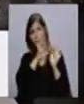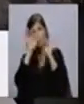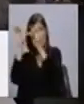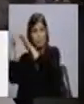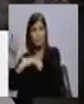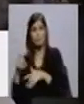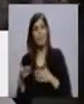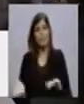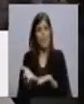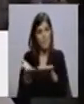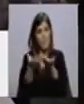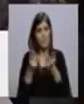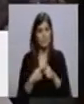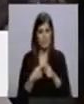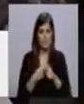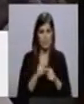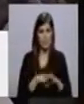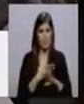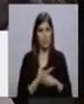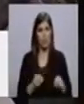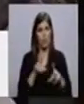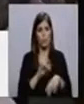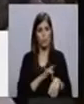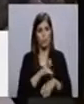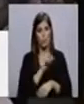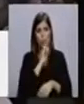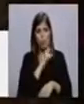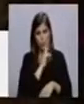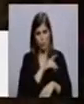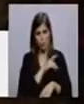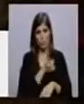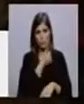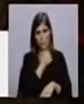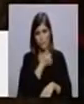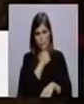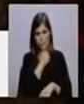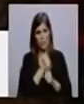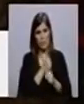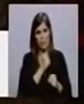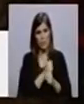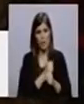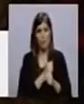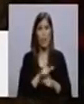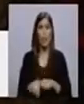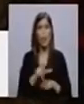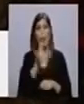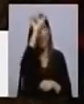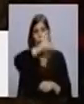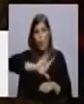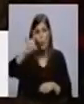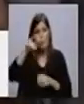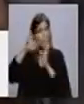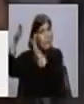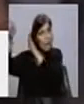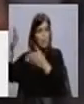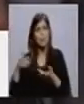um estímulo adicional para que os novos profissionais possam optar por trabalhar em regiões mais periféricas. Mas é